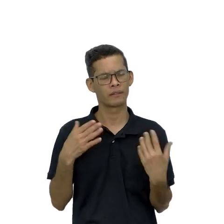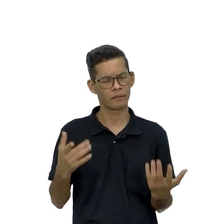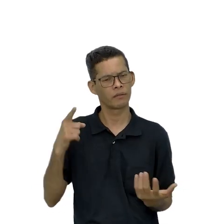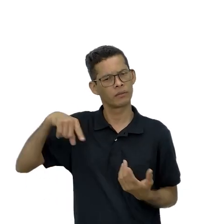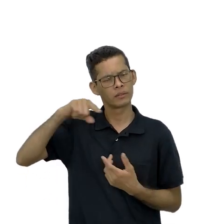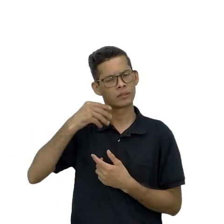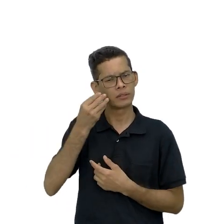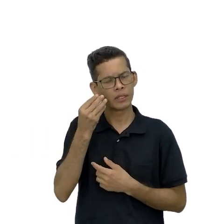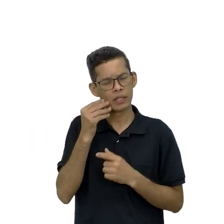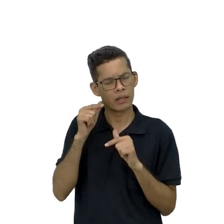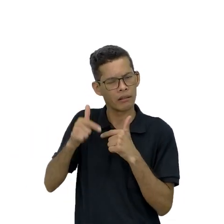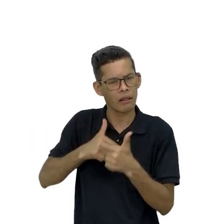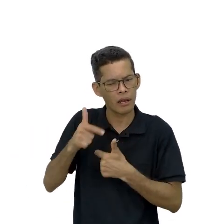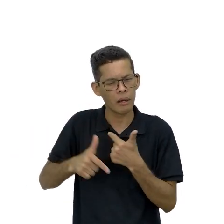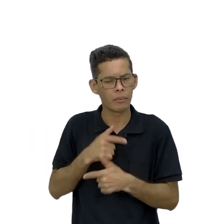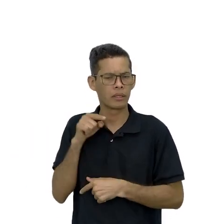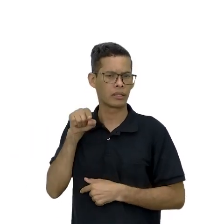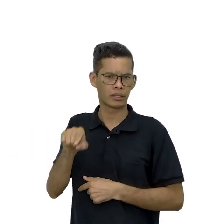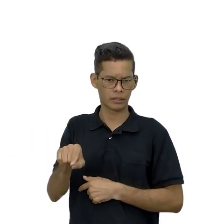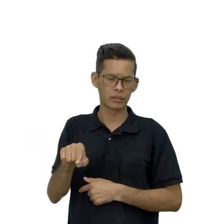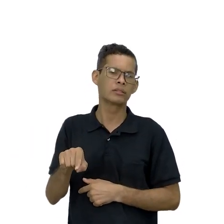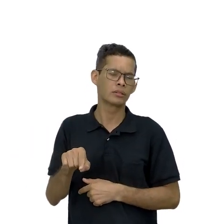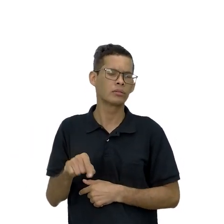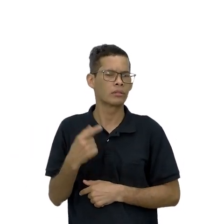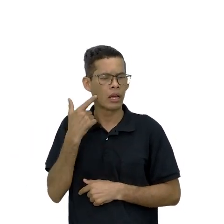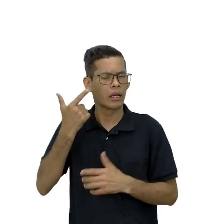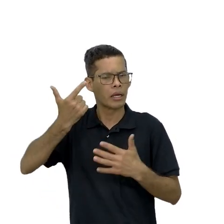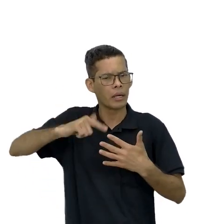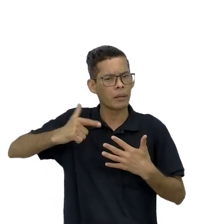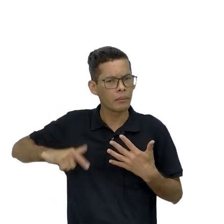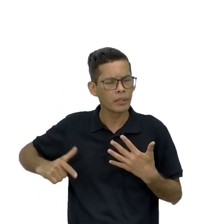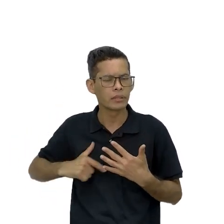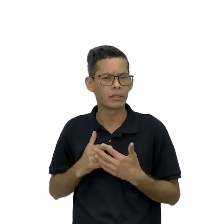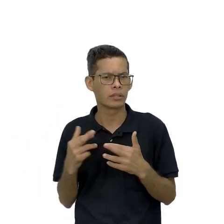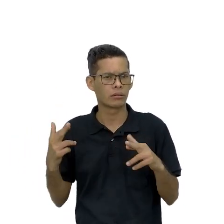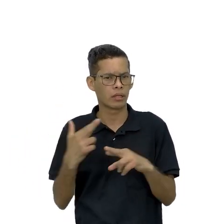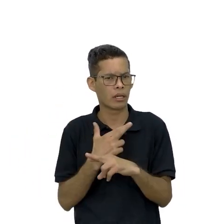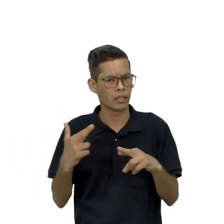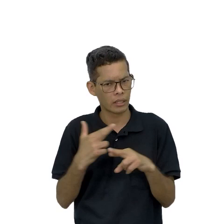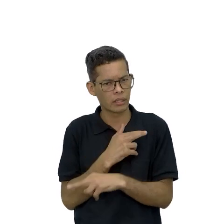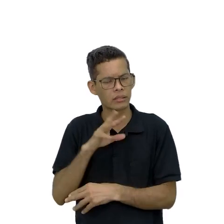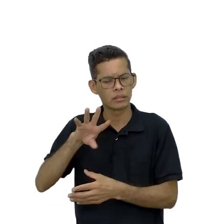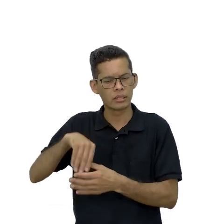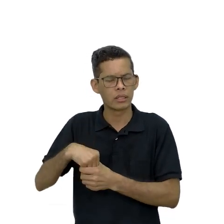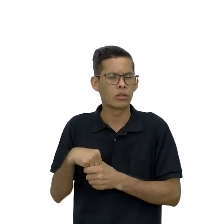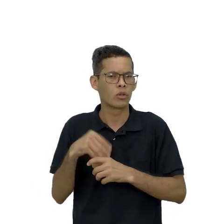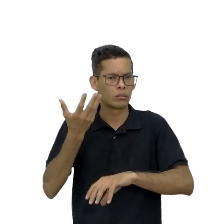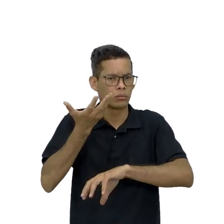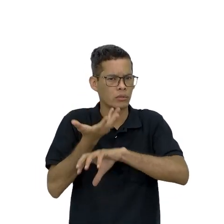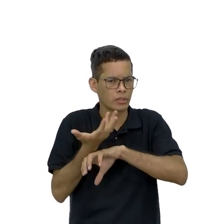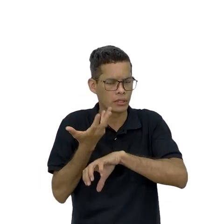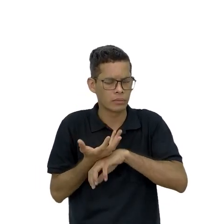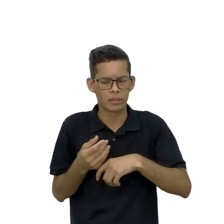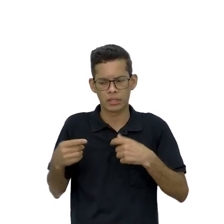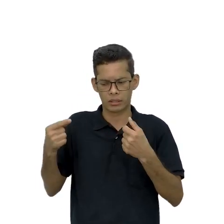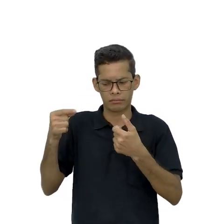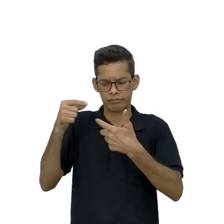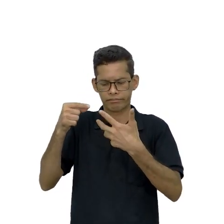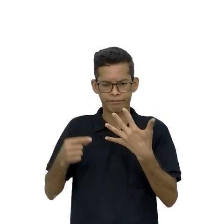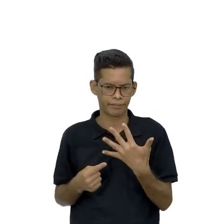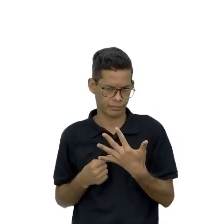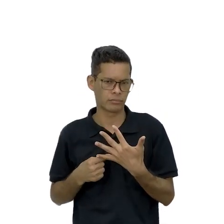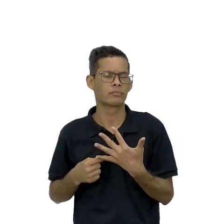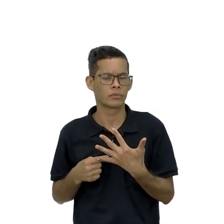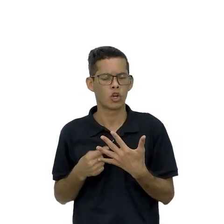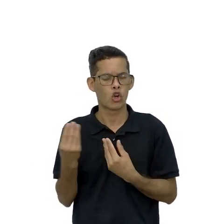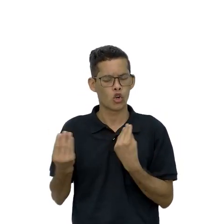trabalhar esse processo, né, e essa reflexão, né, de que em relação à interdisciplinaridade interdisciplinaridade, como as diferentes áreas